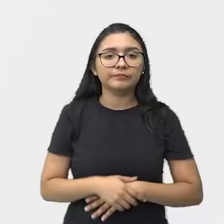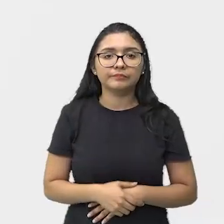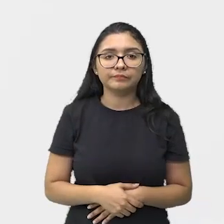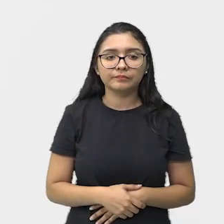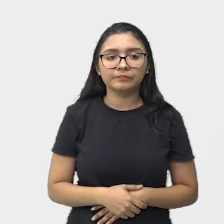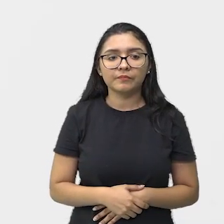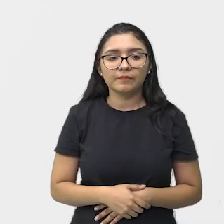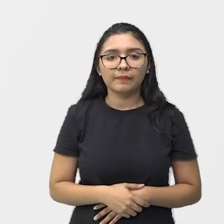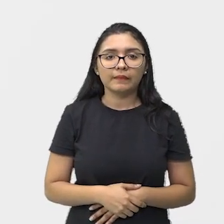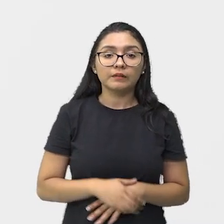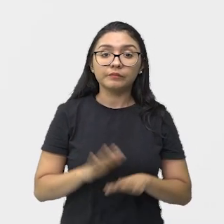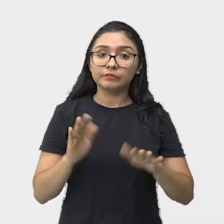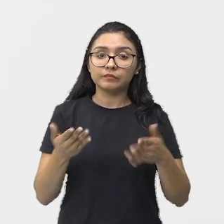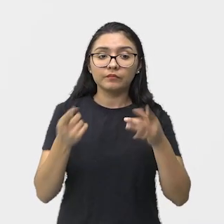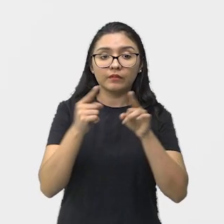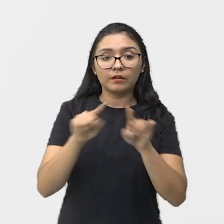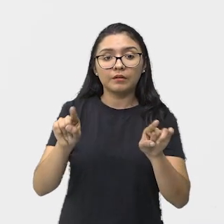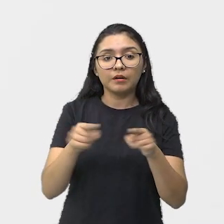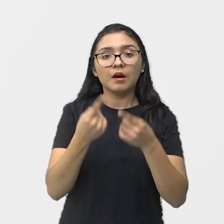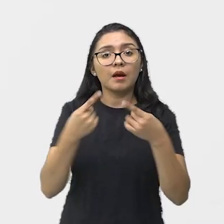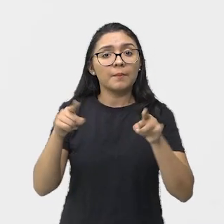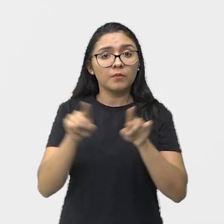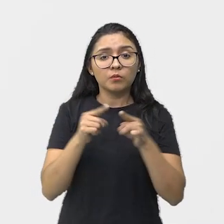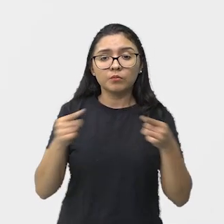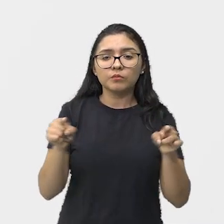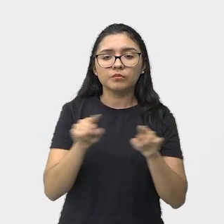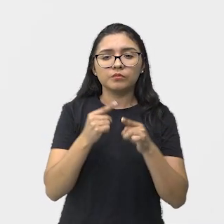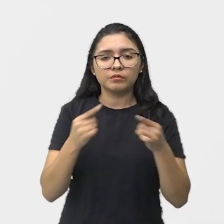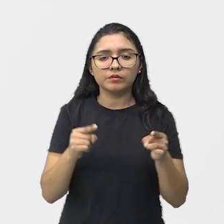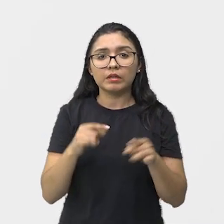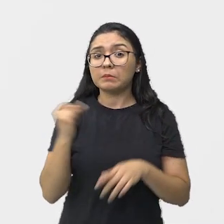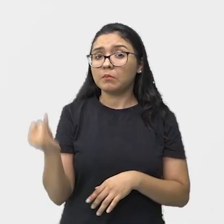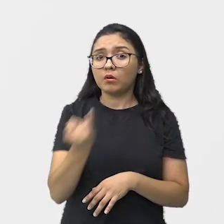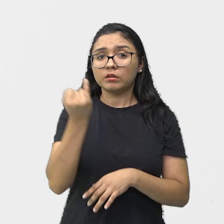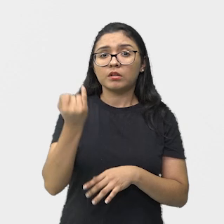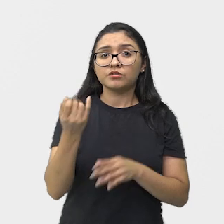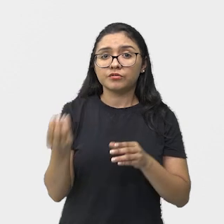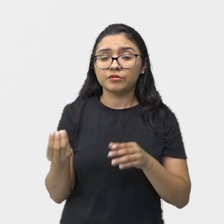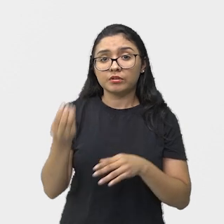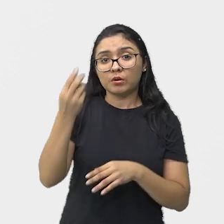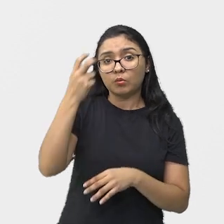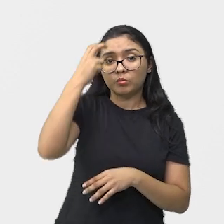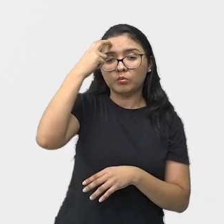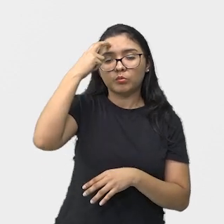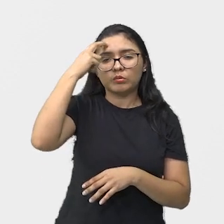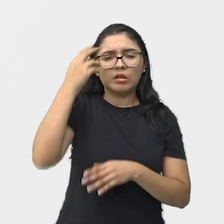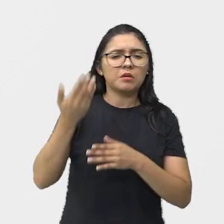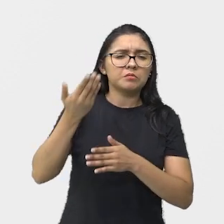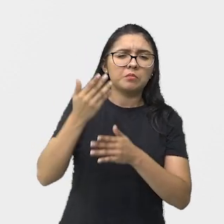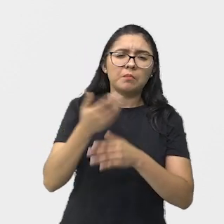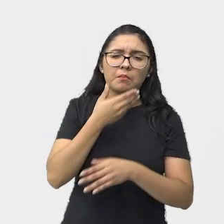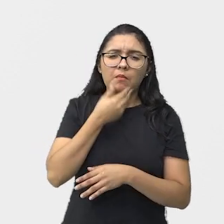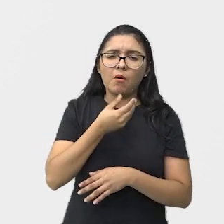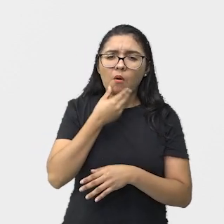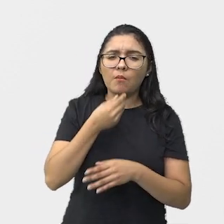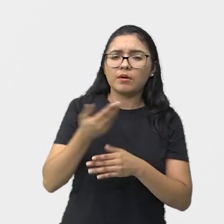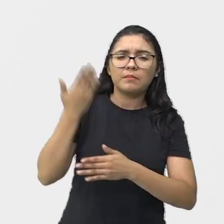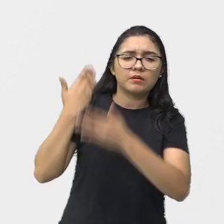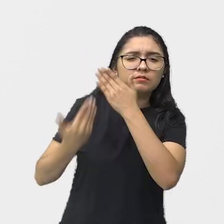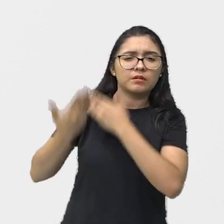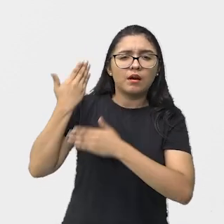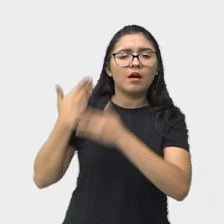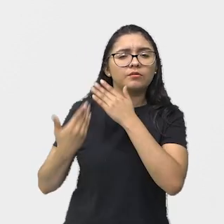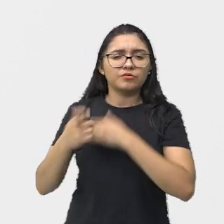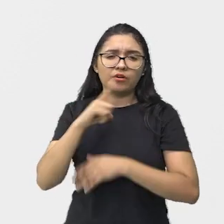ver? Então, a música é indissociável da cultura. Desde que o homem é homem, tem havido registro de